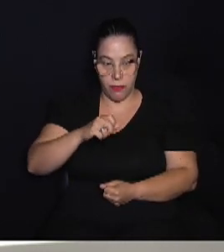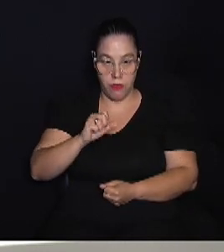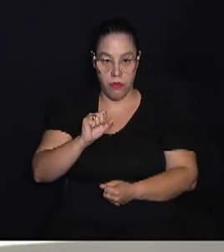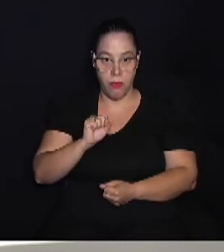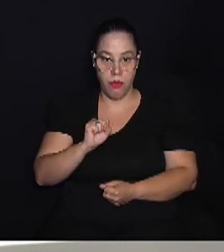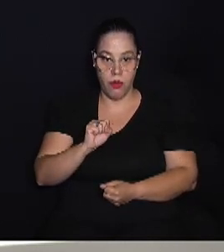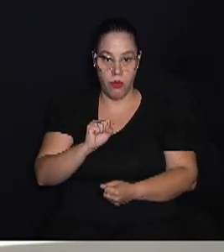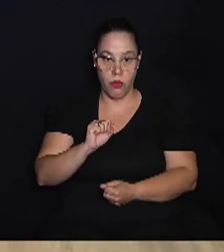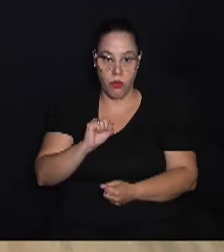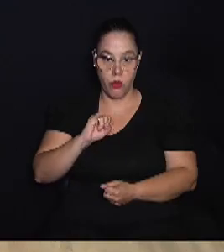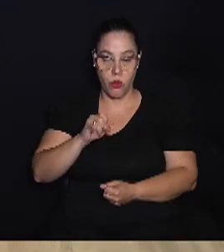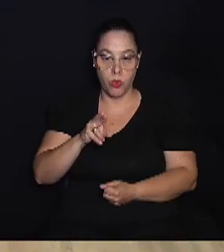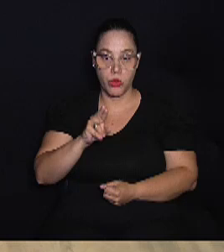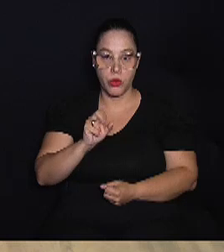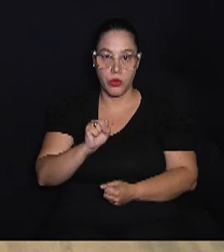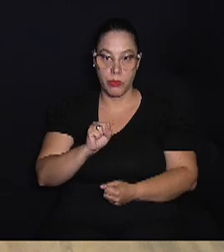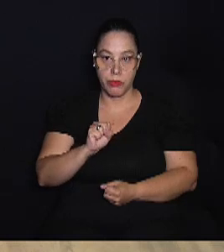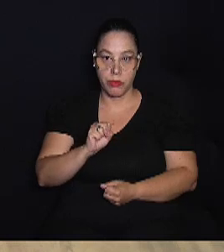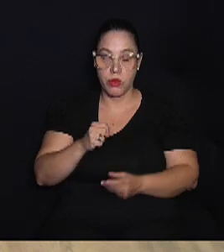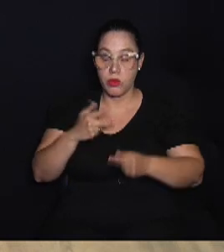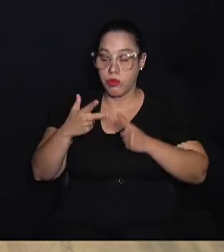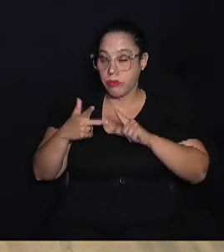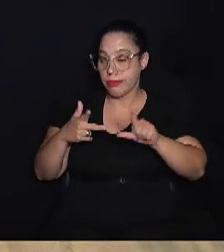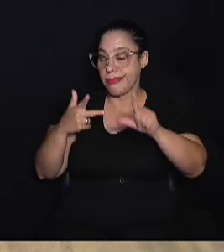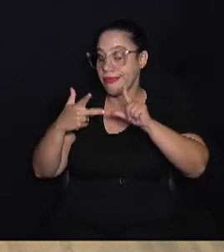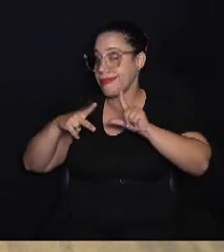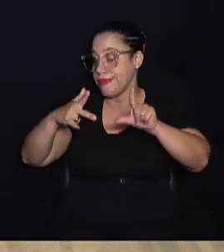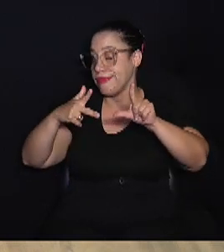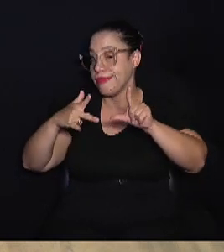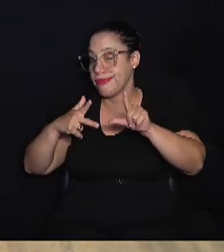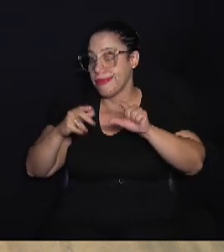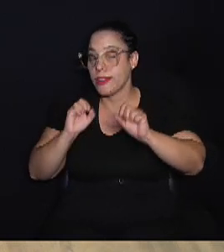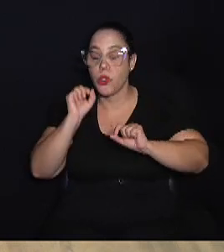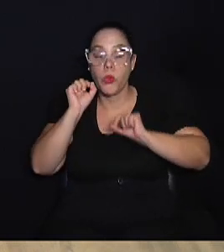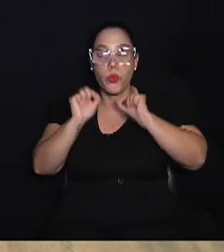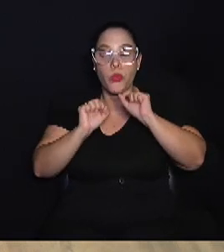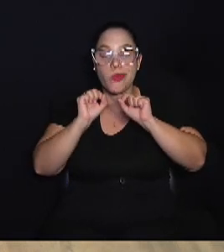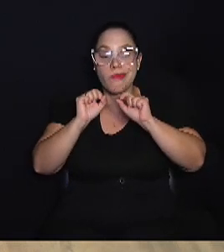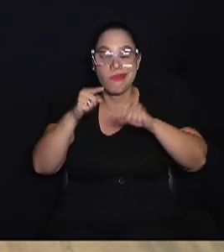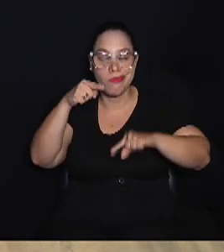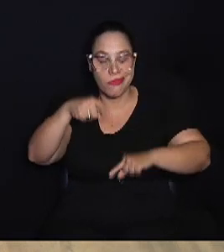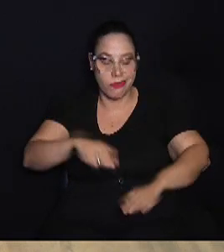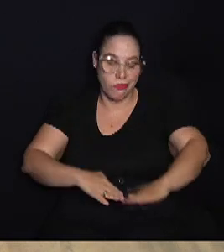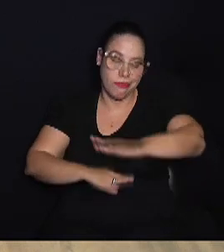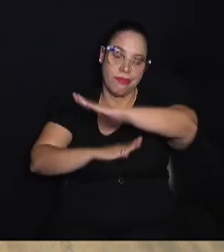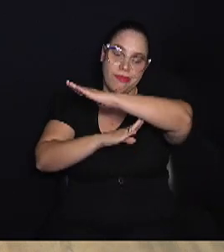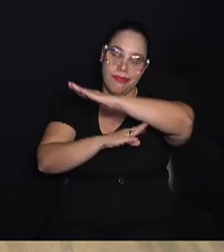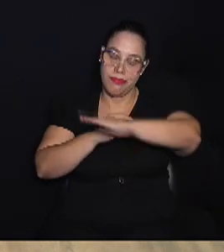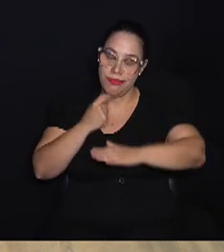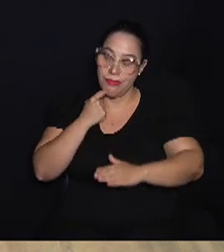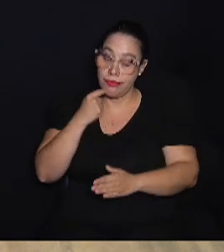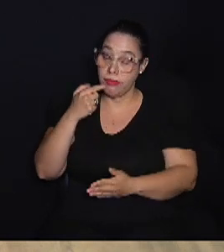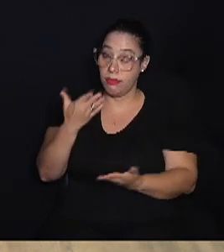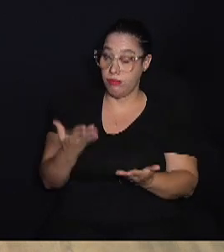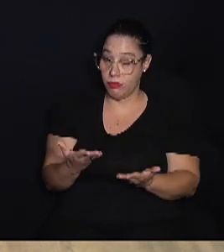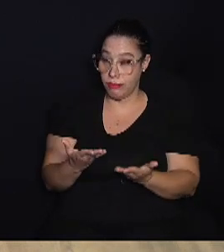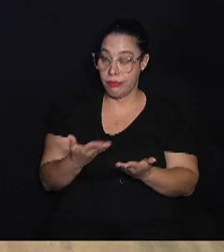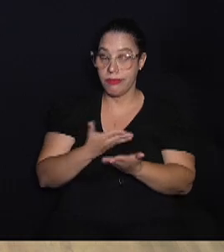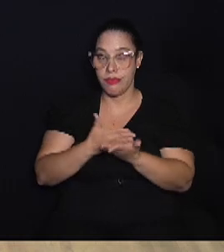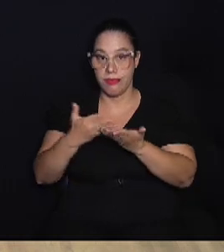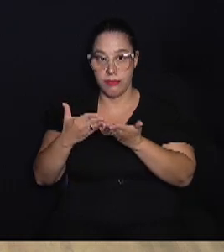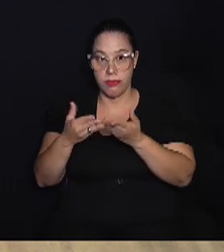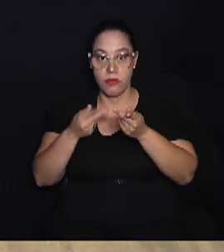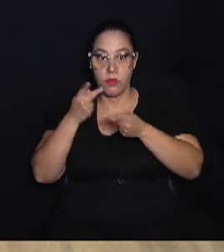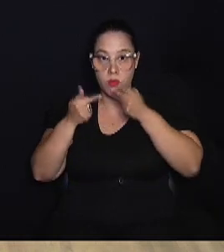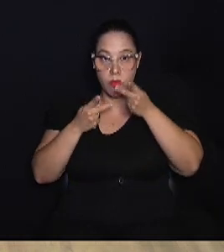tre-sp.jus.br. Agora a gente vai falar das notícias do Legislativo, o que acontece aqui na Câmara Municipal. E a gente começa falando